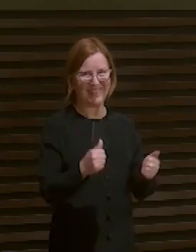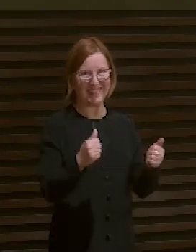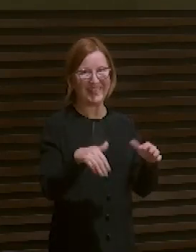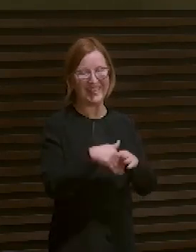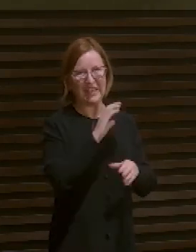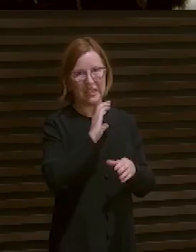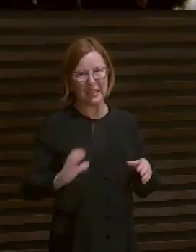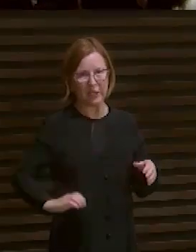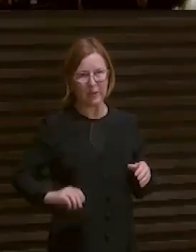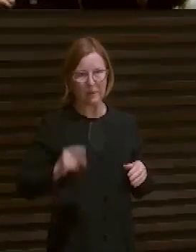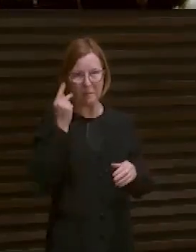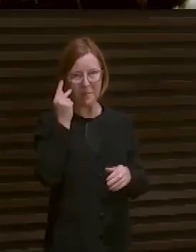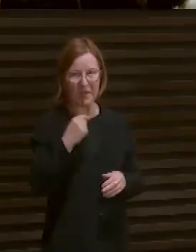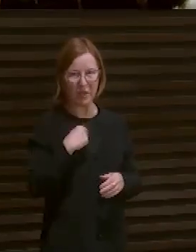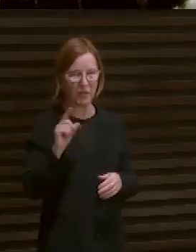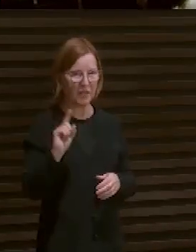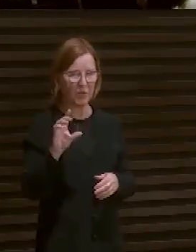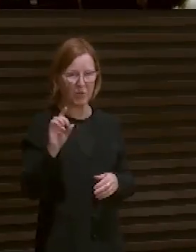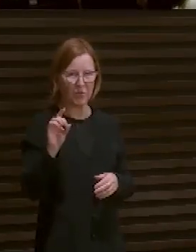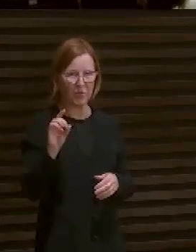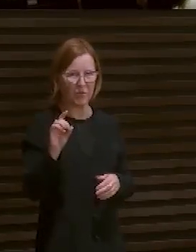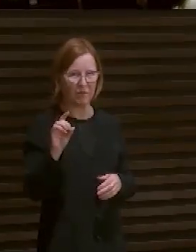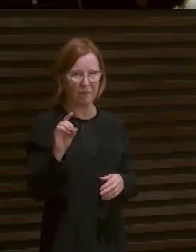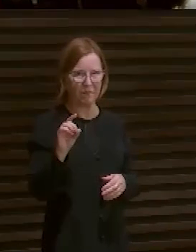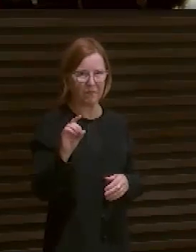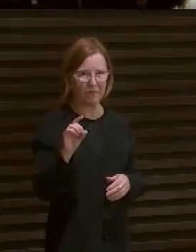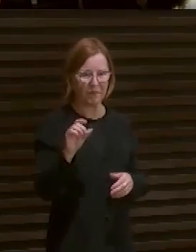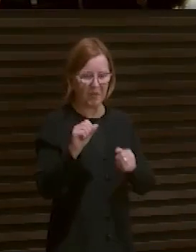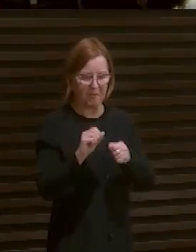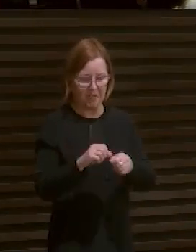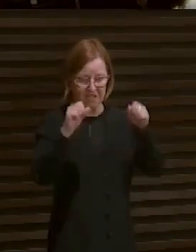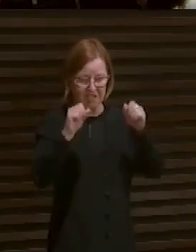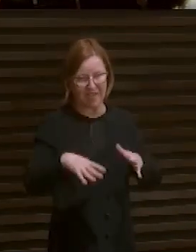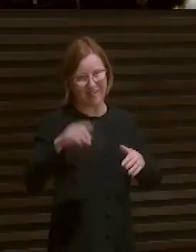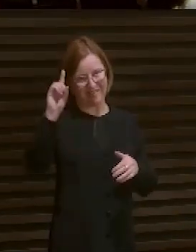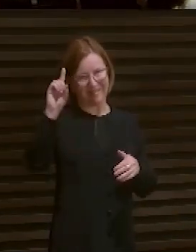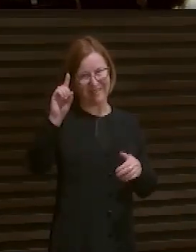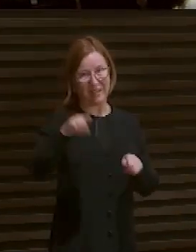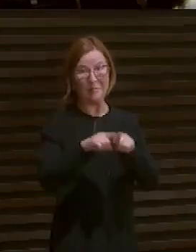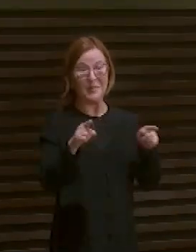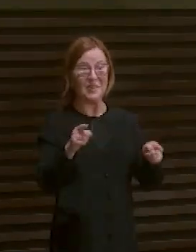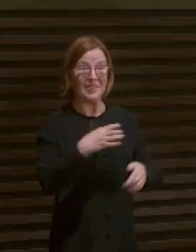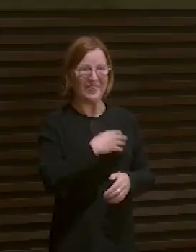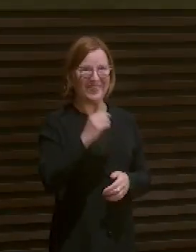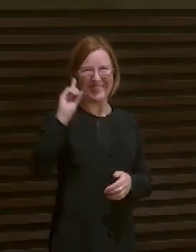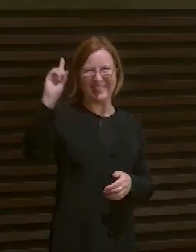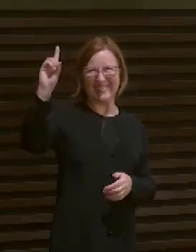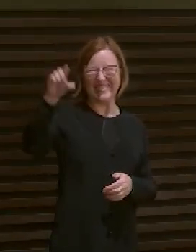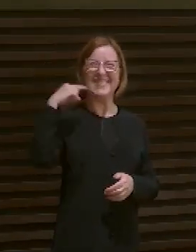eu não fosse apenas uma criatura divina, mas um filho do